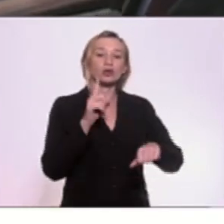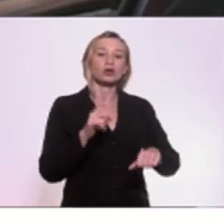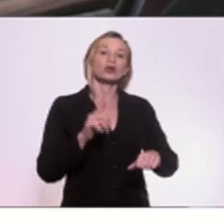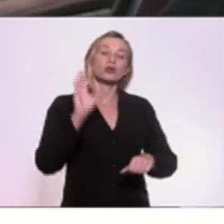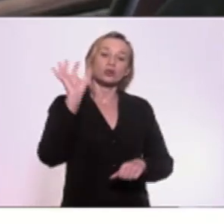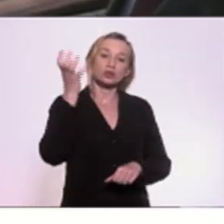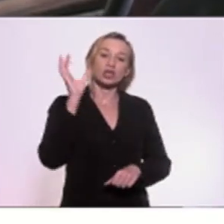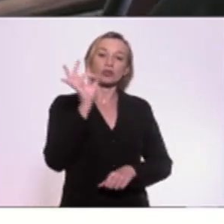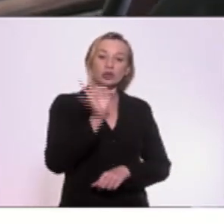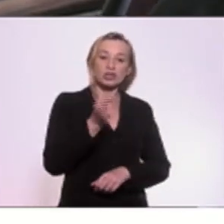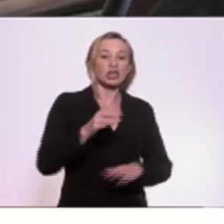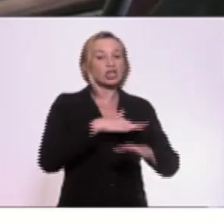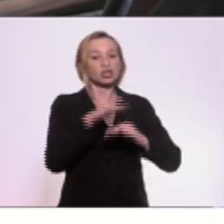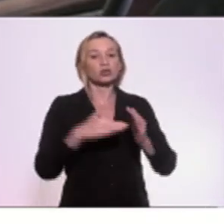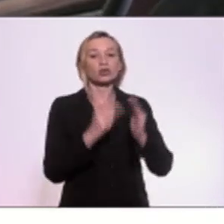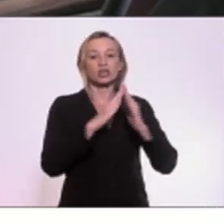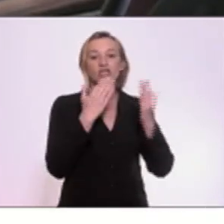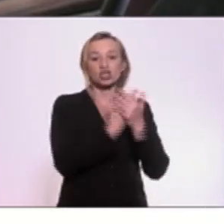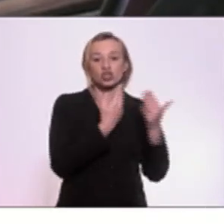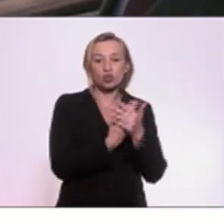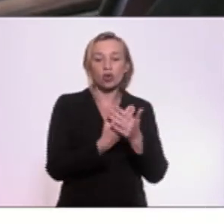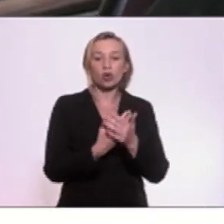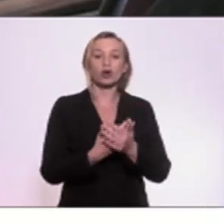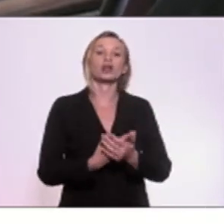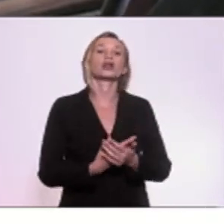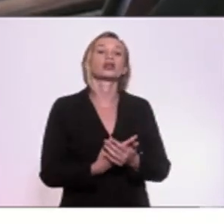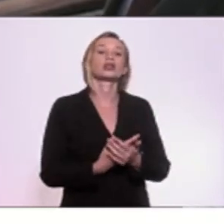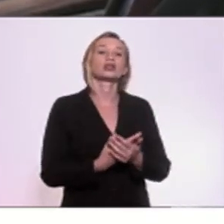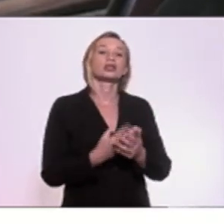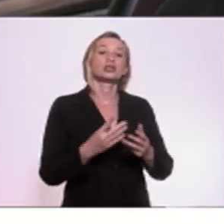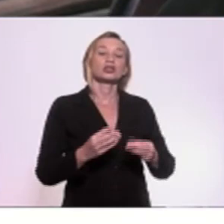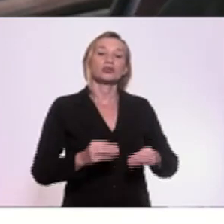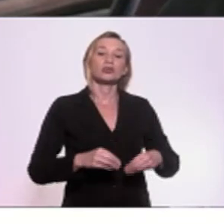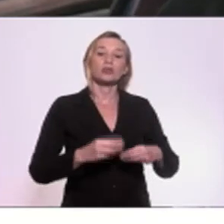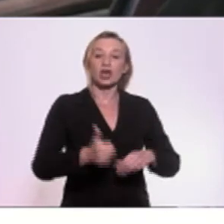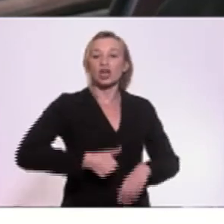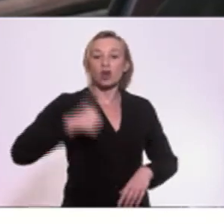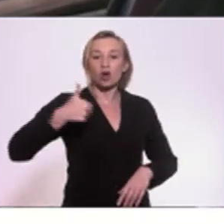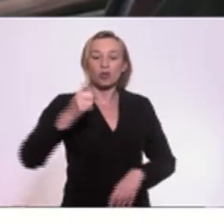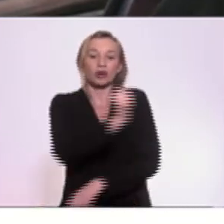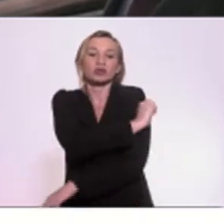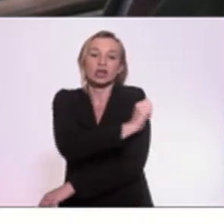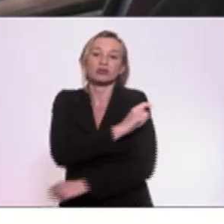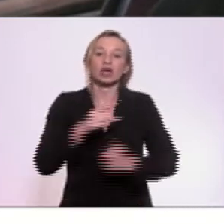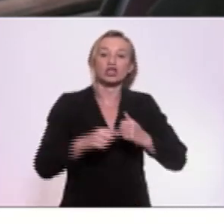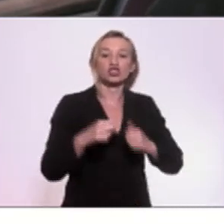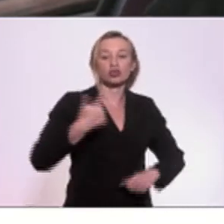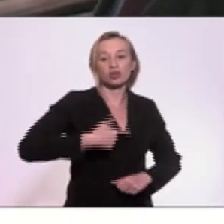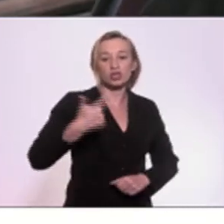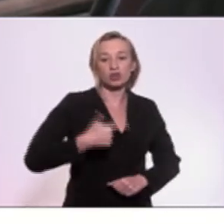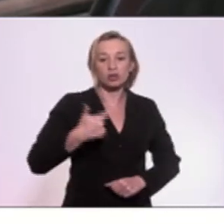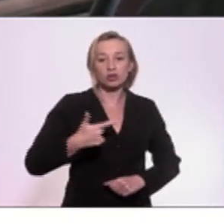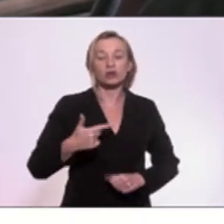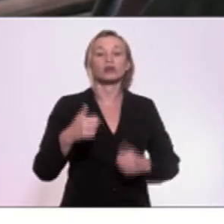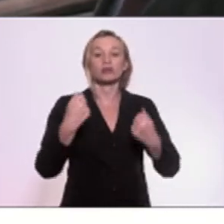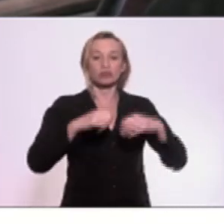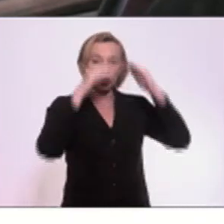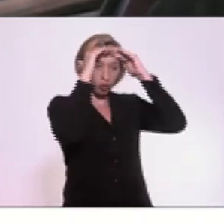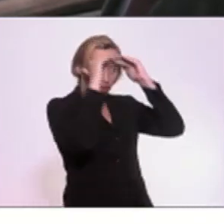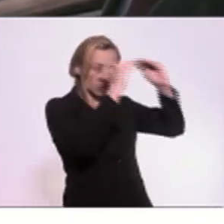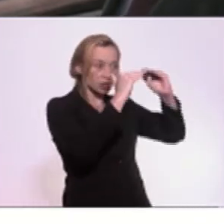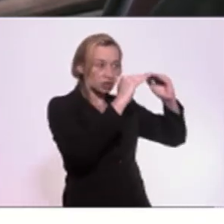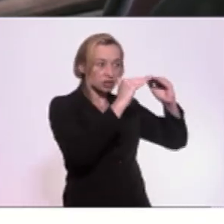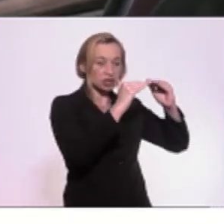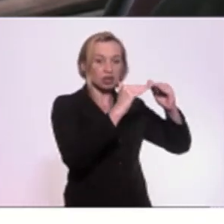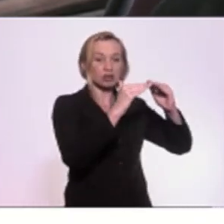em todas as salas de aula, oferecendo conforto térmico aos estudantes. Artigo 2º, deverão ser obedecidas